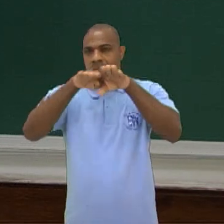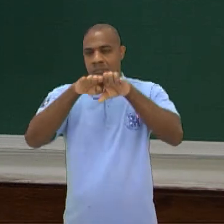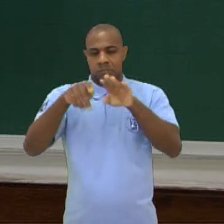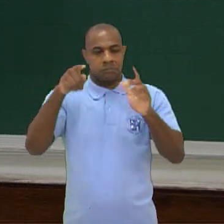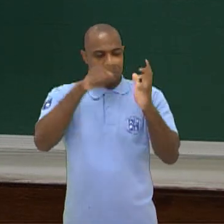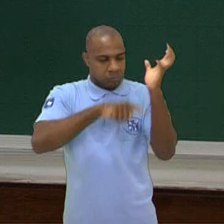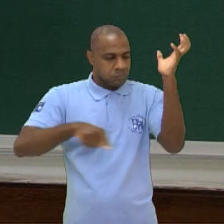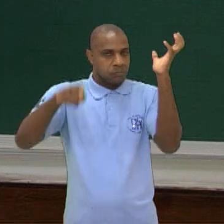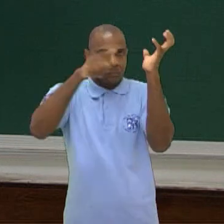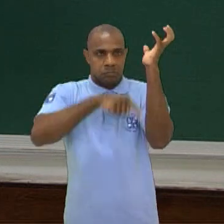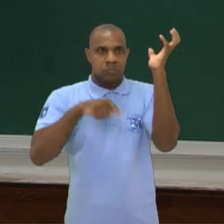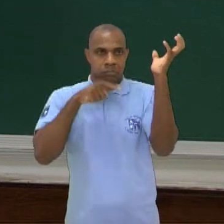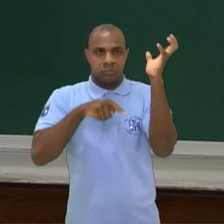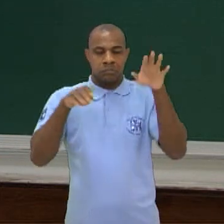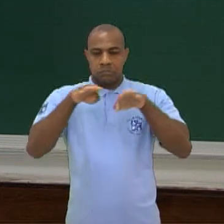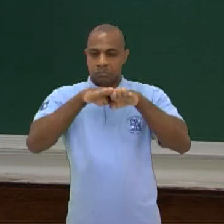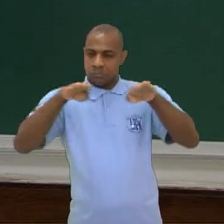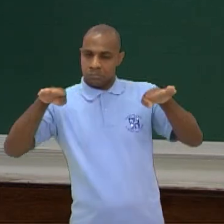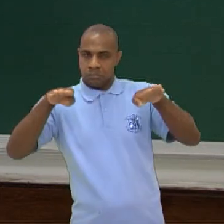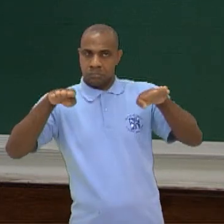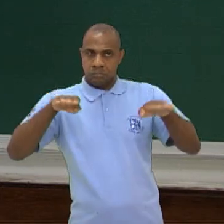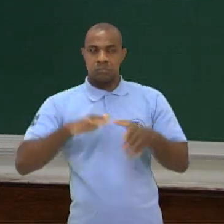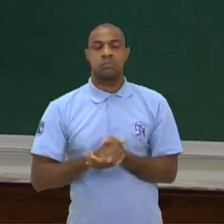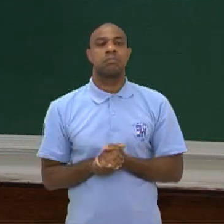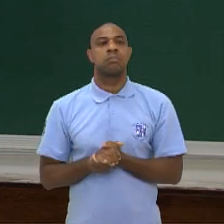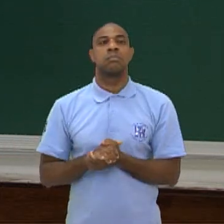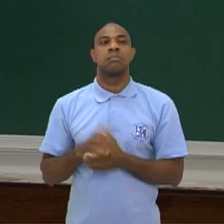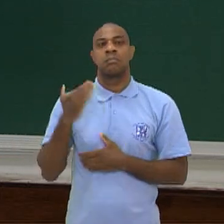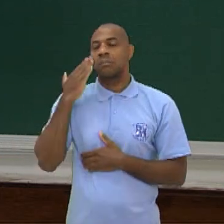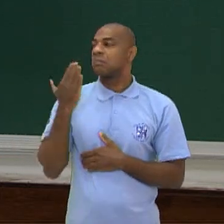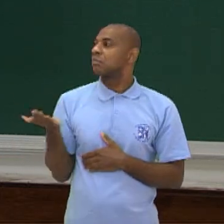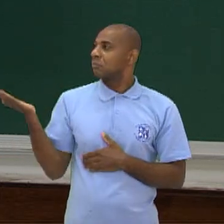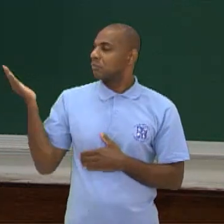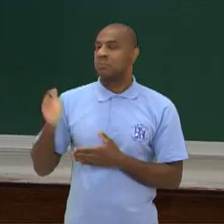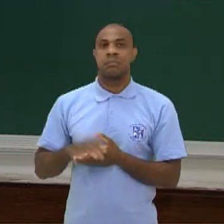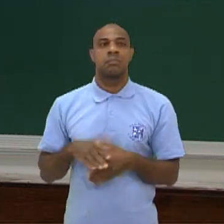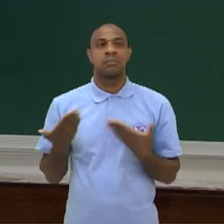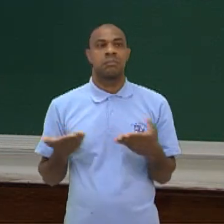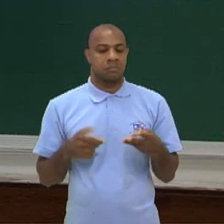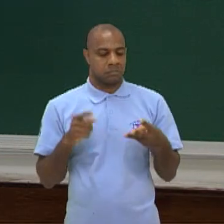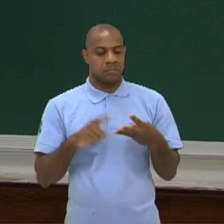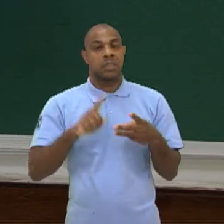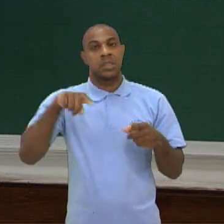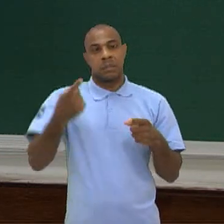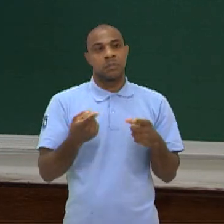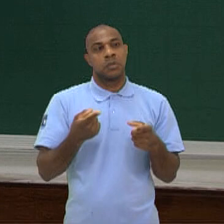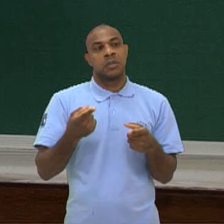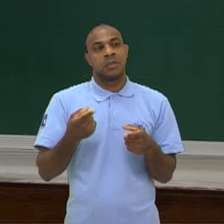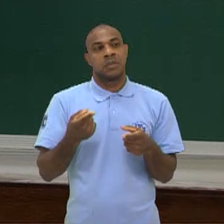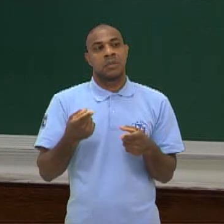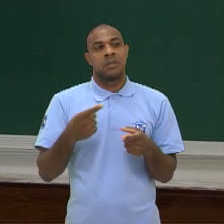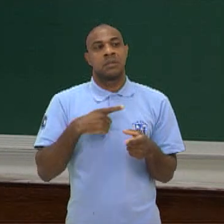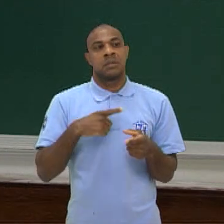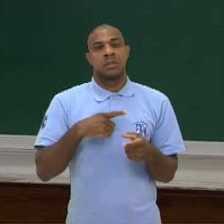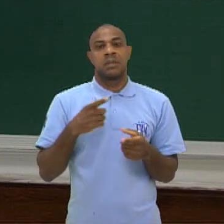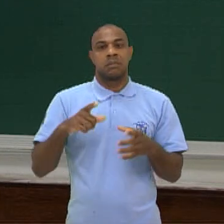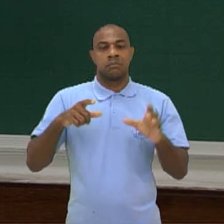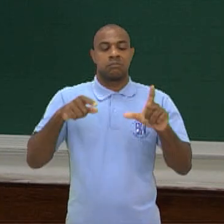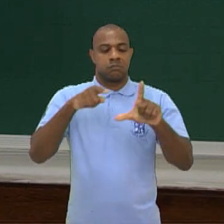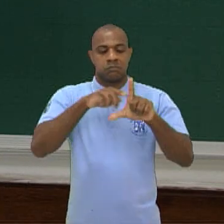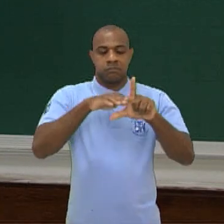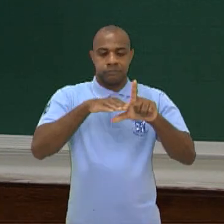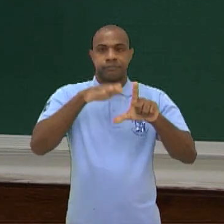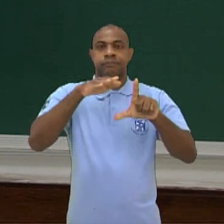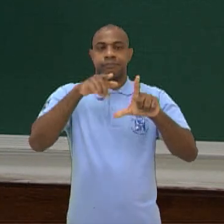fotossíntese. Então, compensou. É o ponto de compensação fótico que a gente chama. Depois desse horário, como tem bastante luz, ela produz mais oxigênio